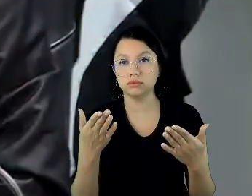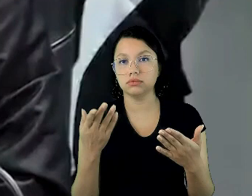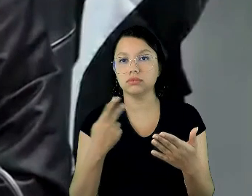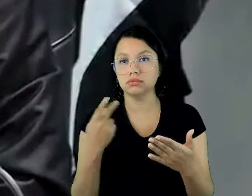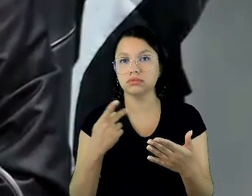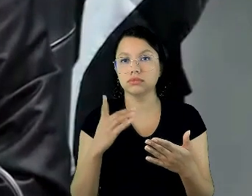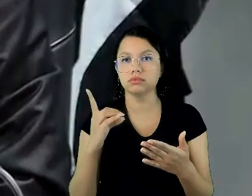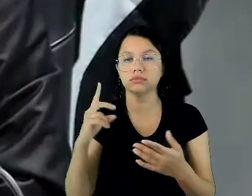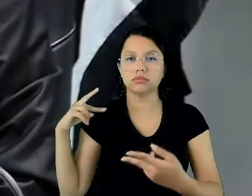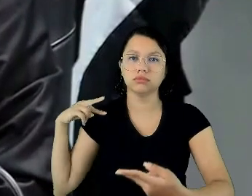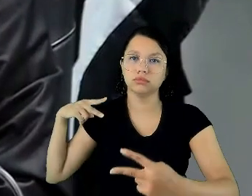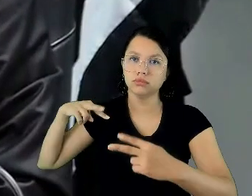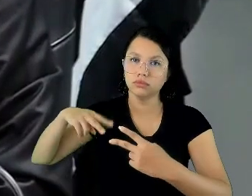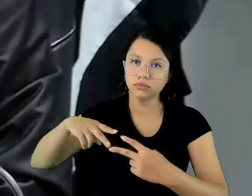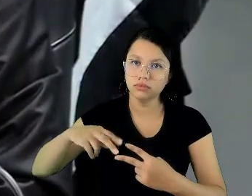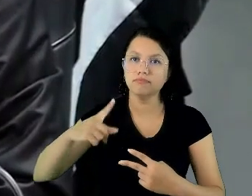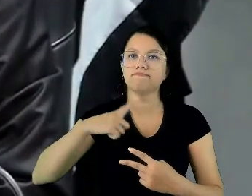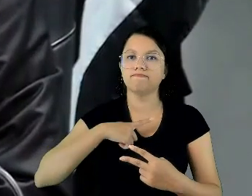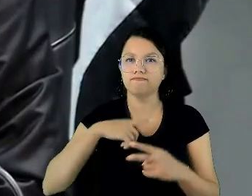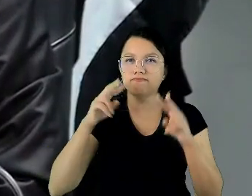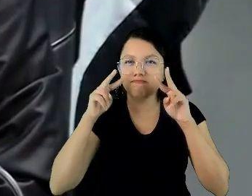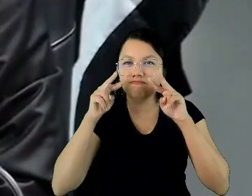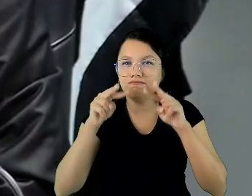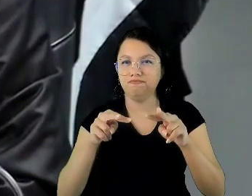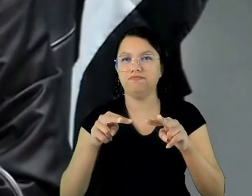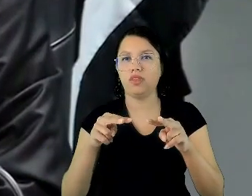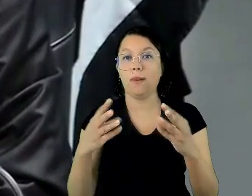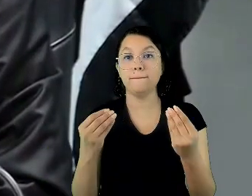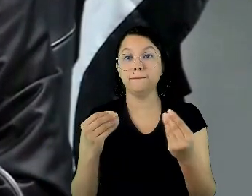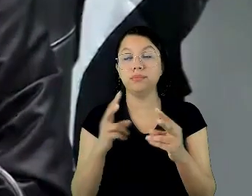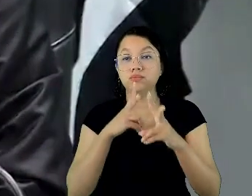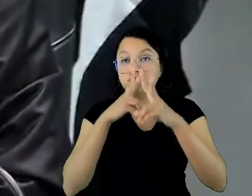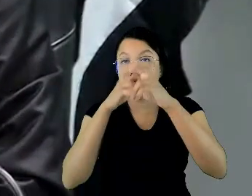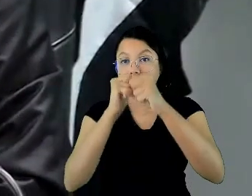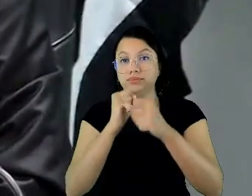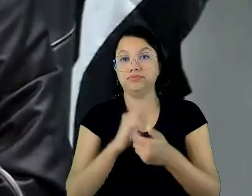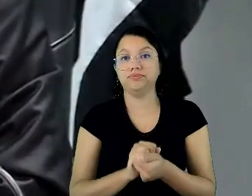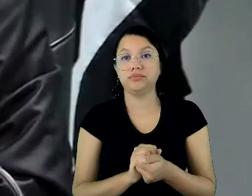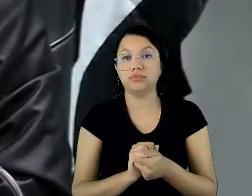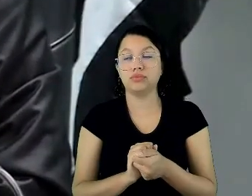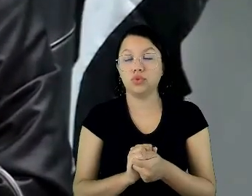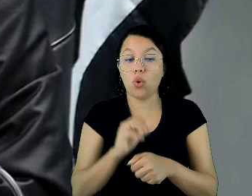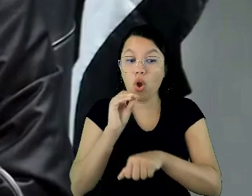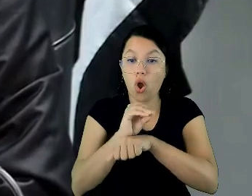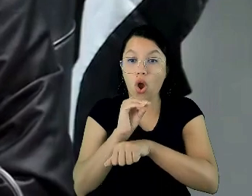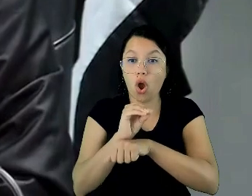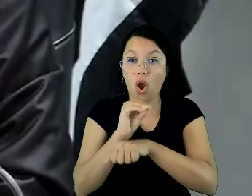um olhar muito forte na preservação ambiental. A gente tem orgulho disso.